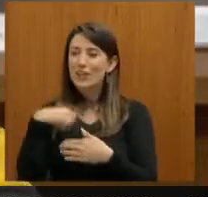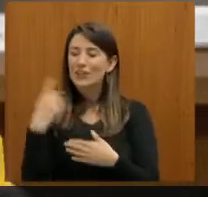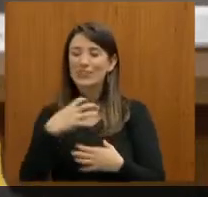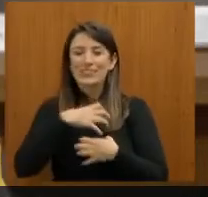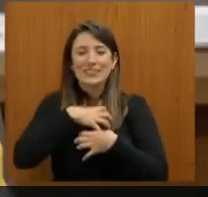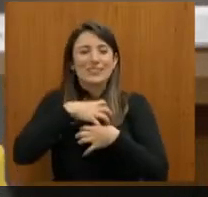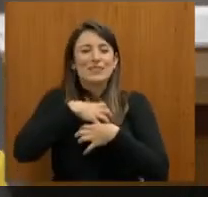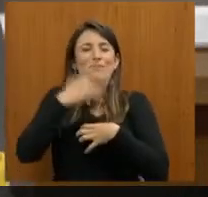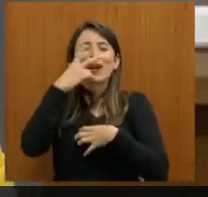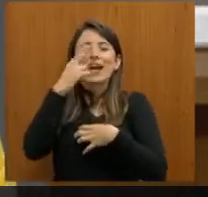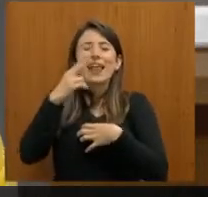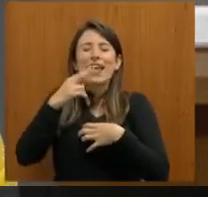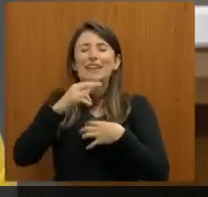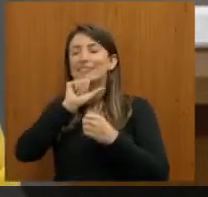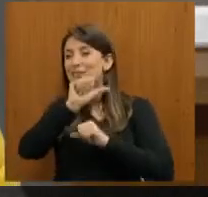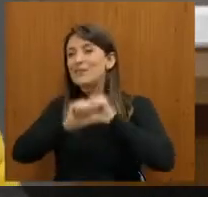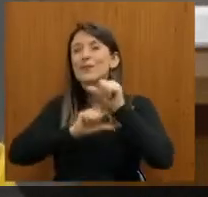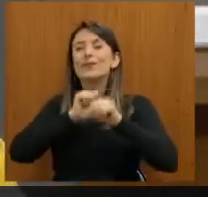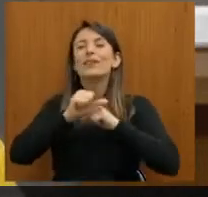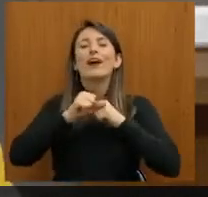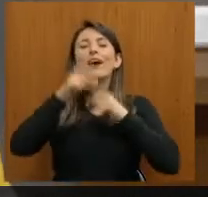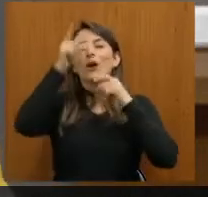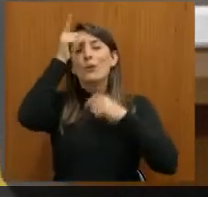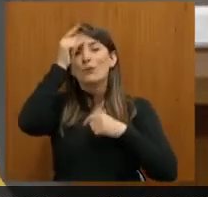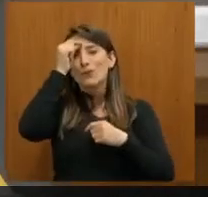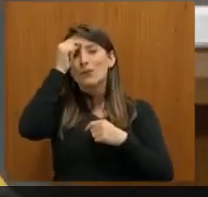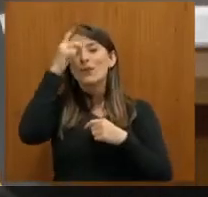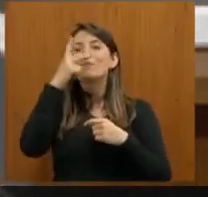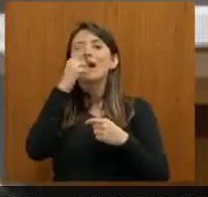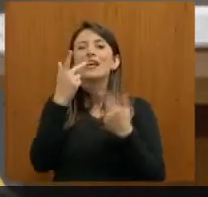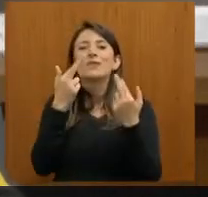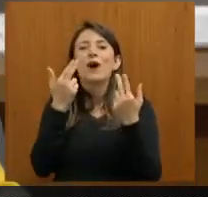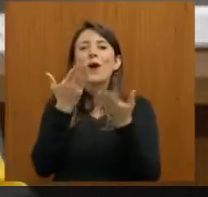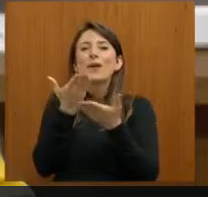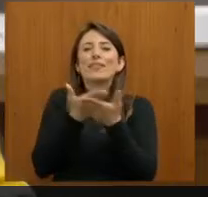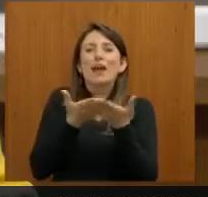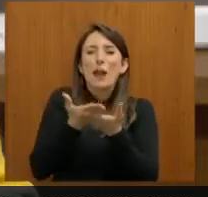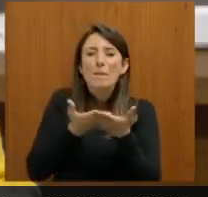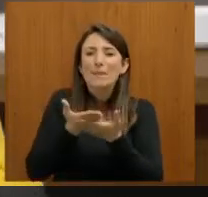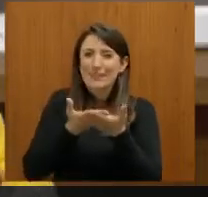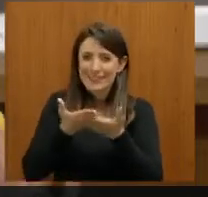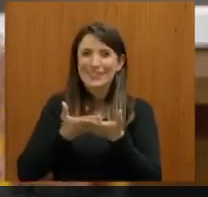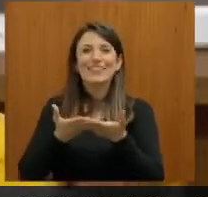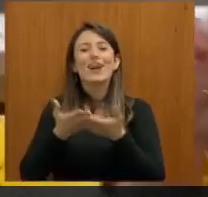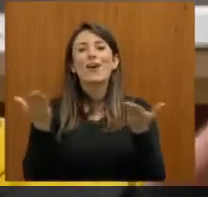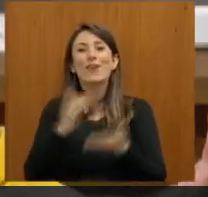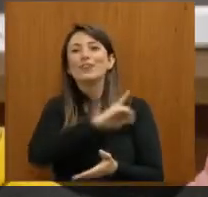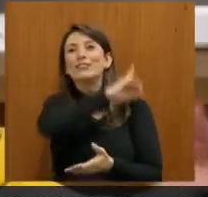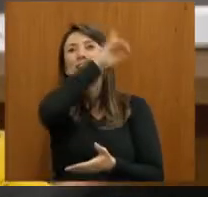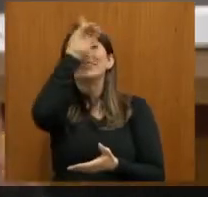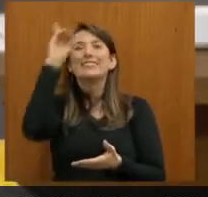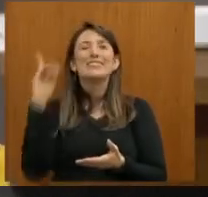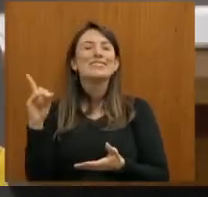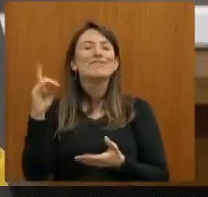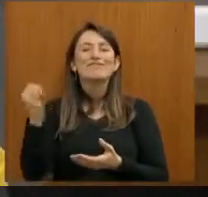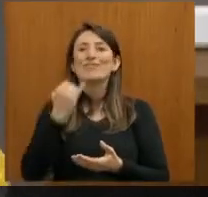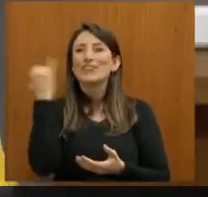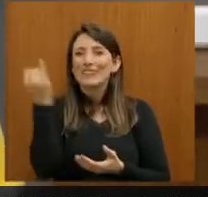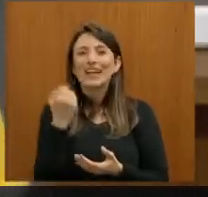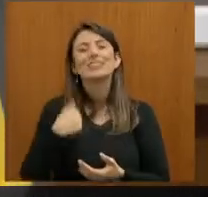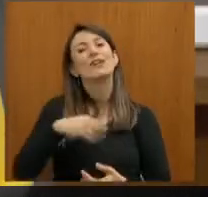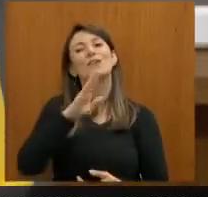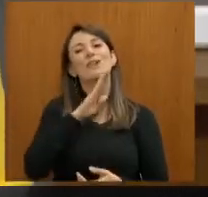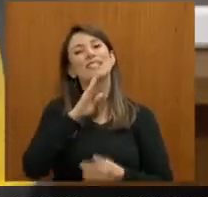quase uma terapia conjunta esse dia para mim foi muito valioso eu conheci né profissionais de